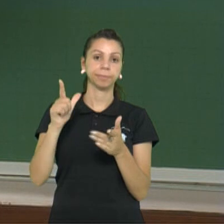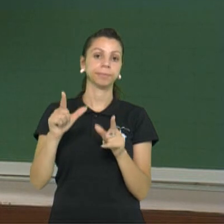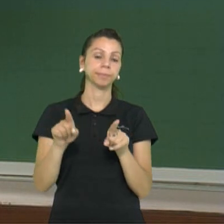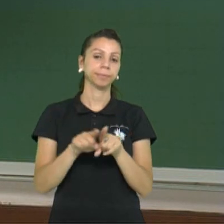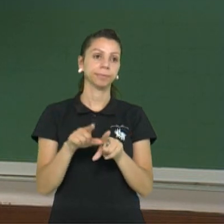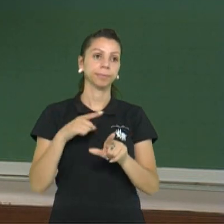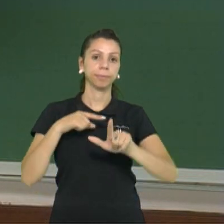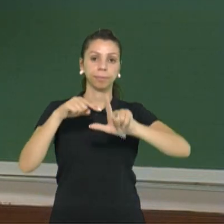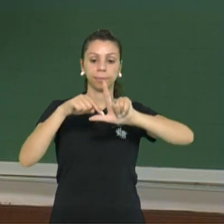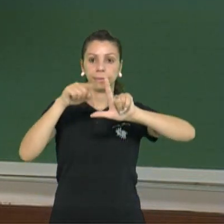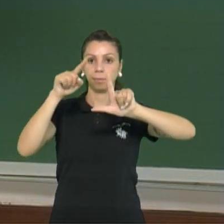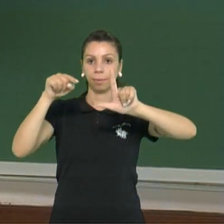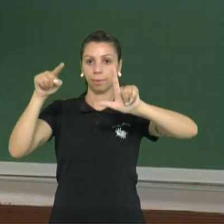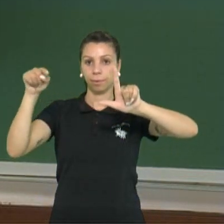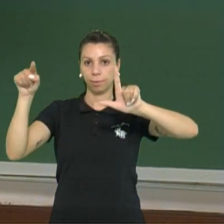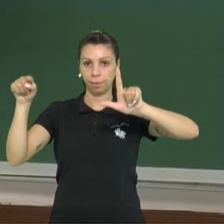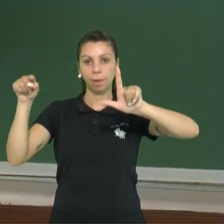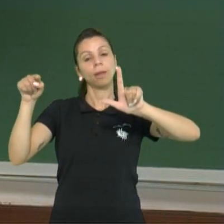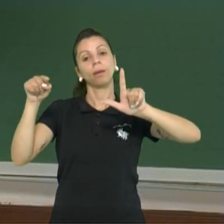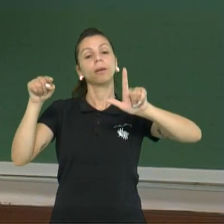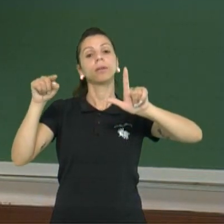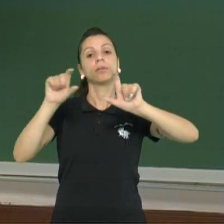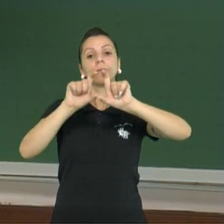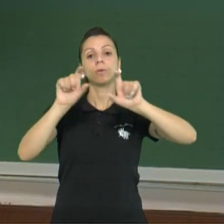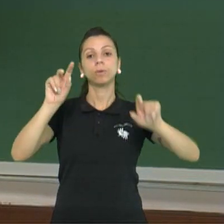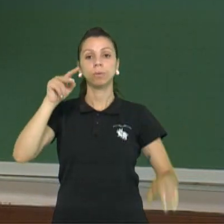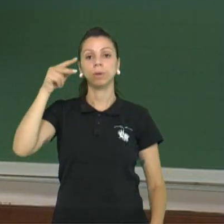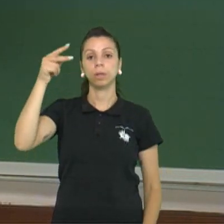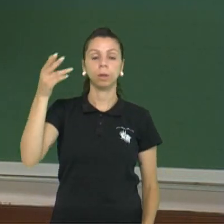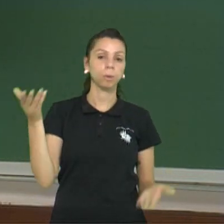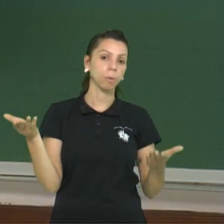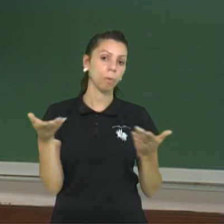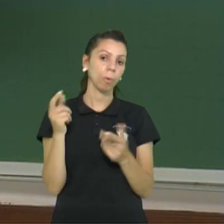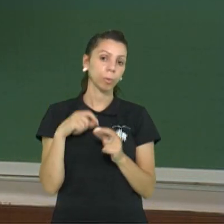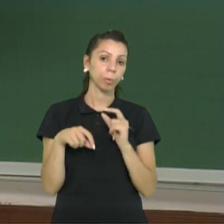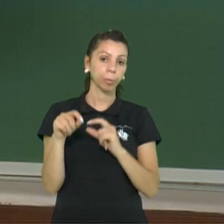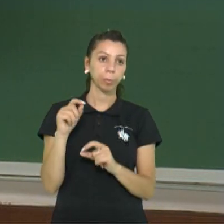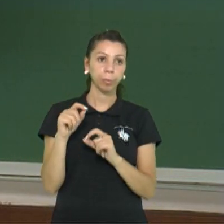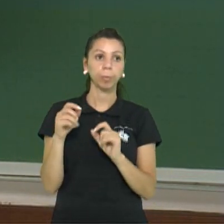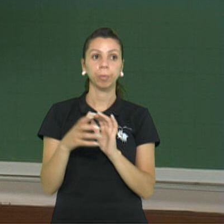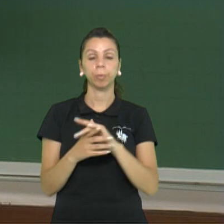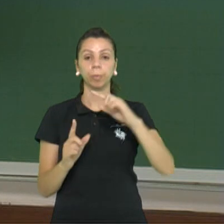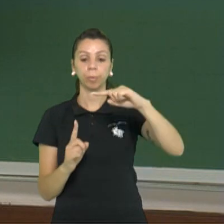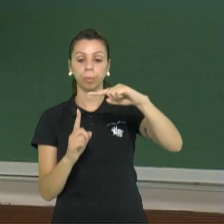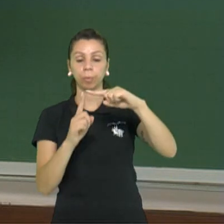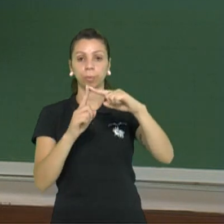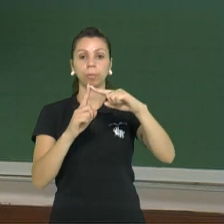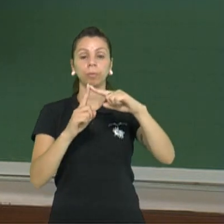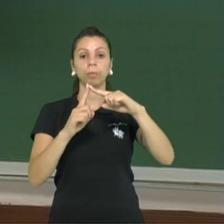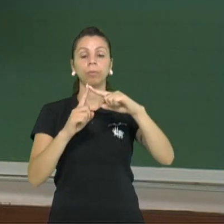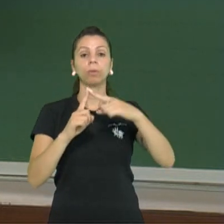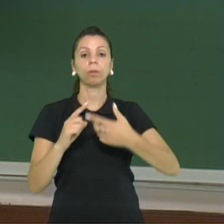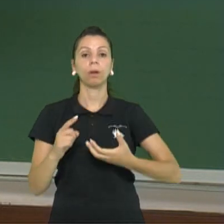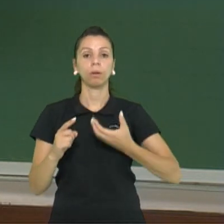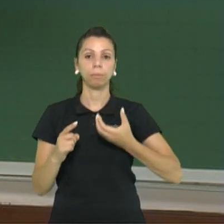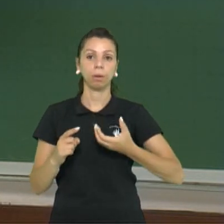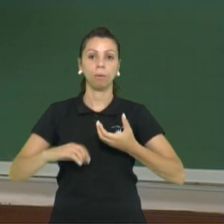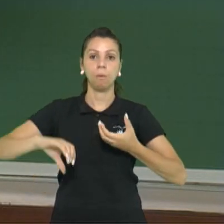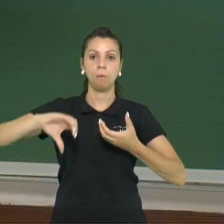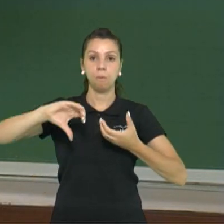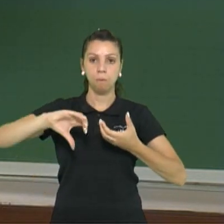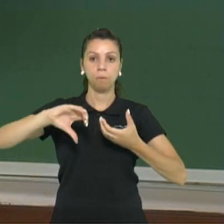vimos gráfico de função quadrática. Na aula de hoje, nós veremos vértice da parábola. E